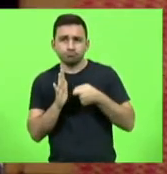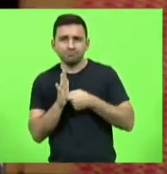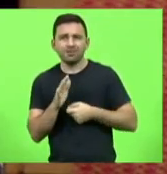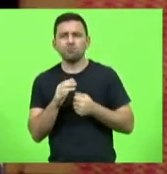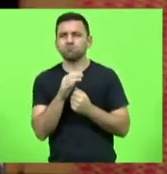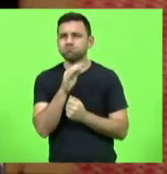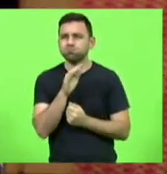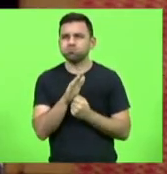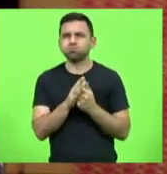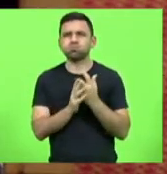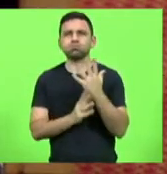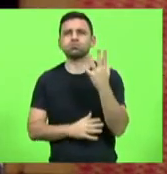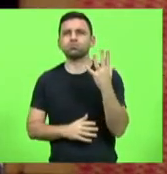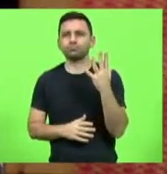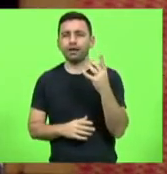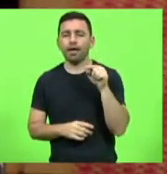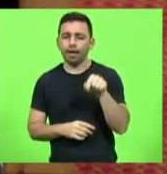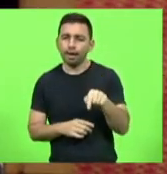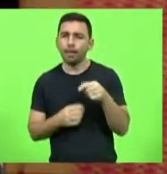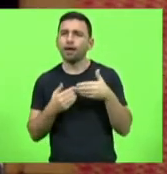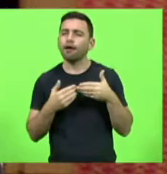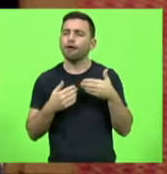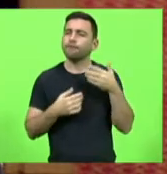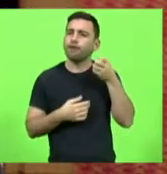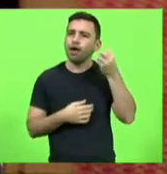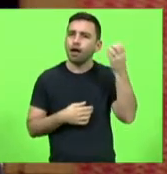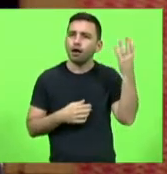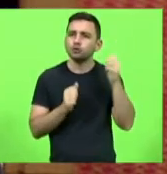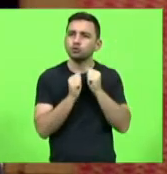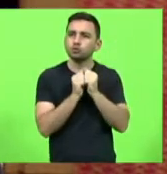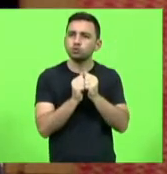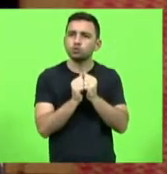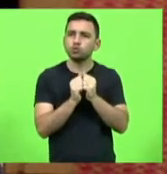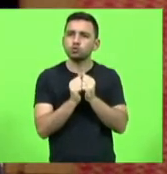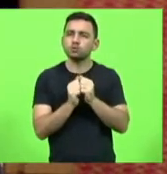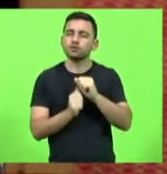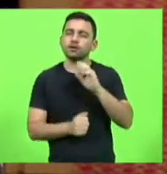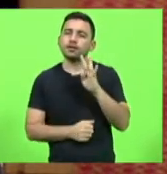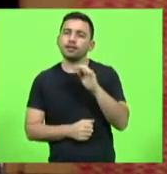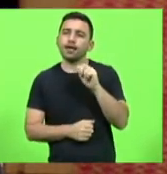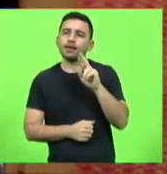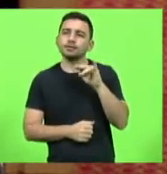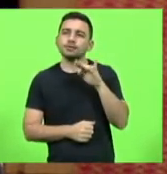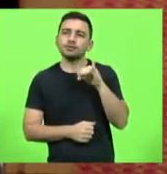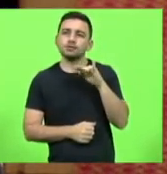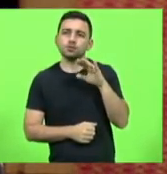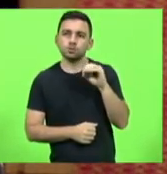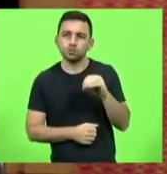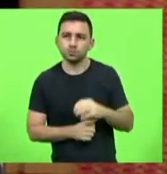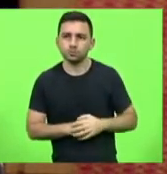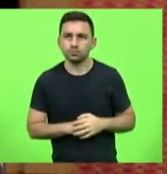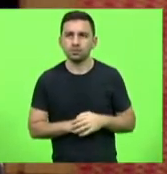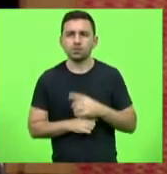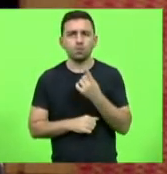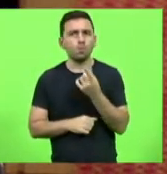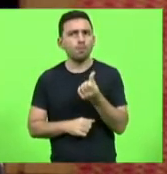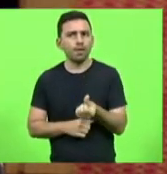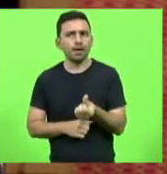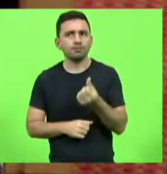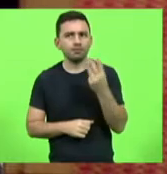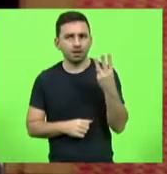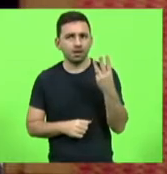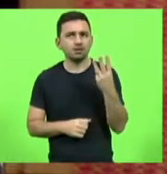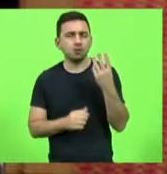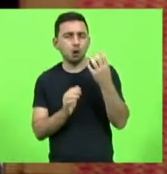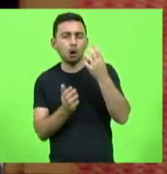vezes viajando com o ministro Tarcísio, veio ano passado, disse que é o 63, marcou data lá para inaugurar,